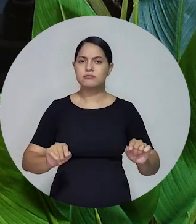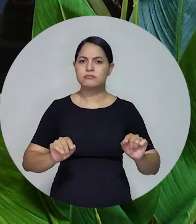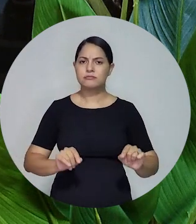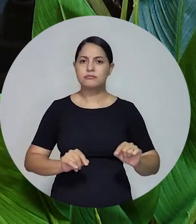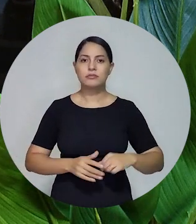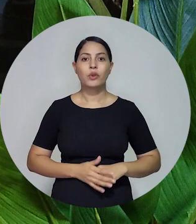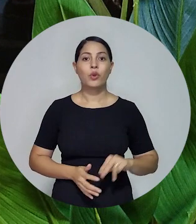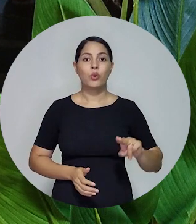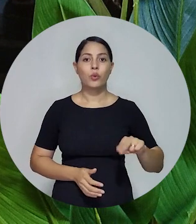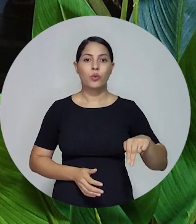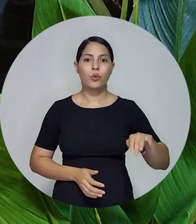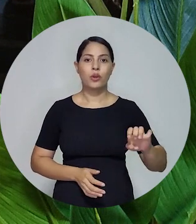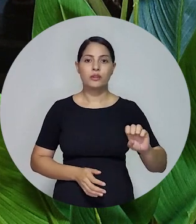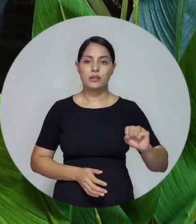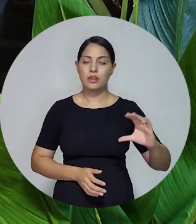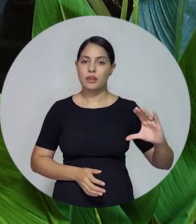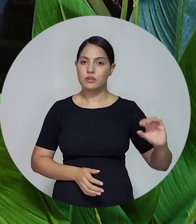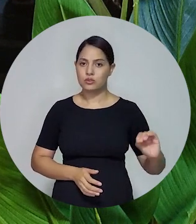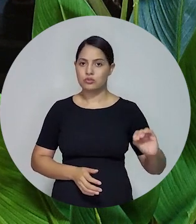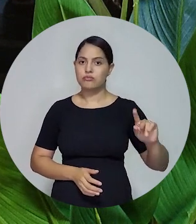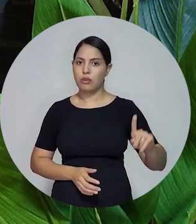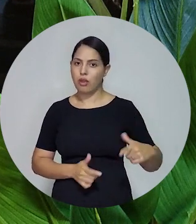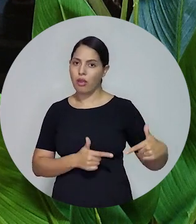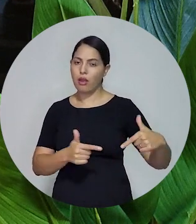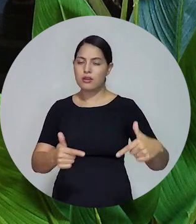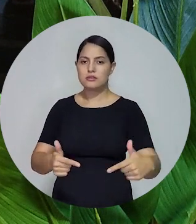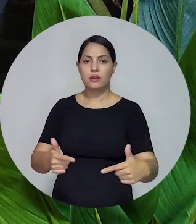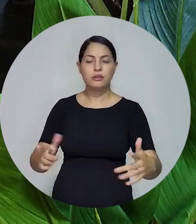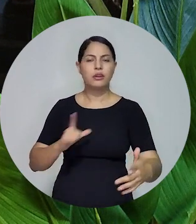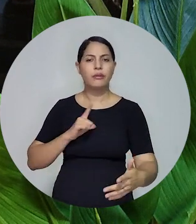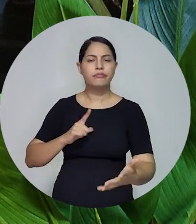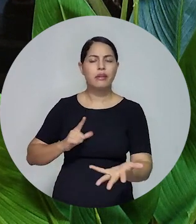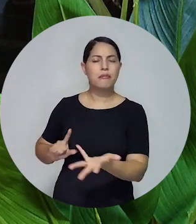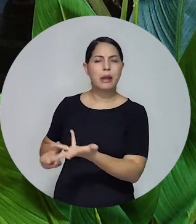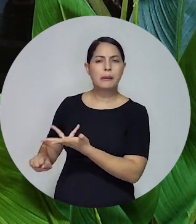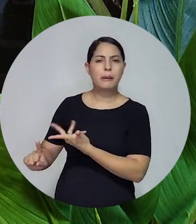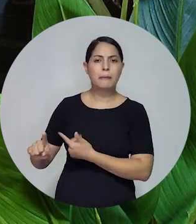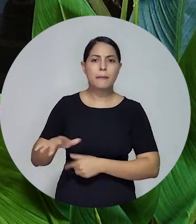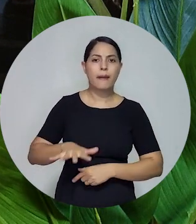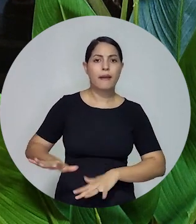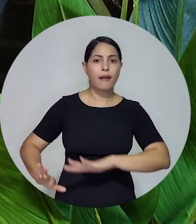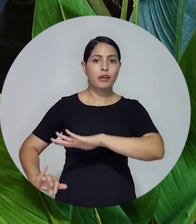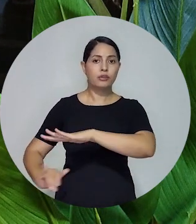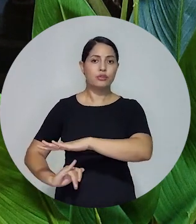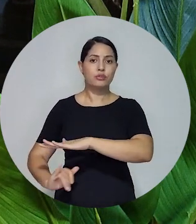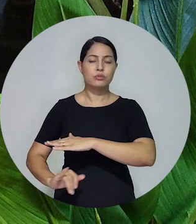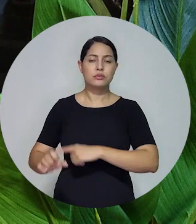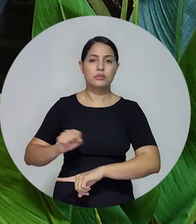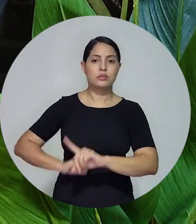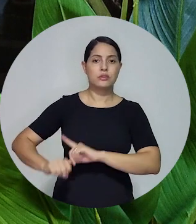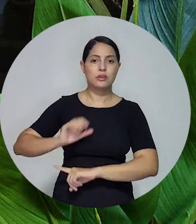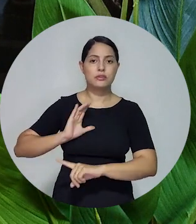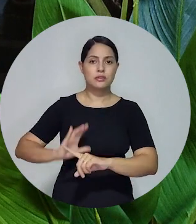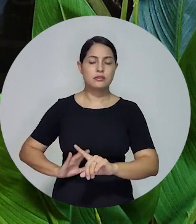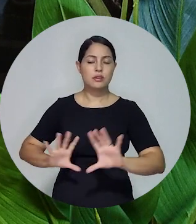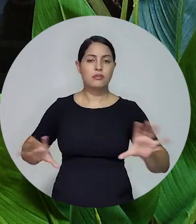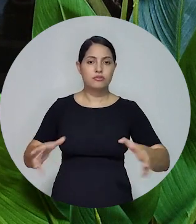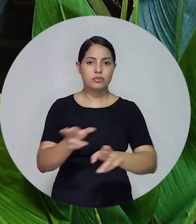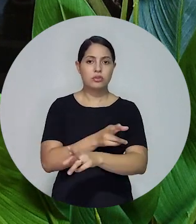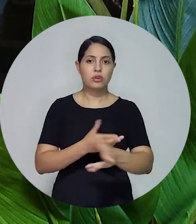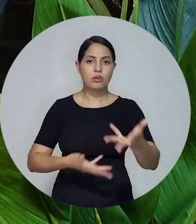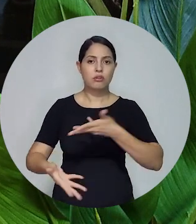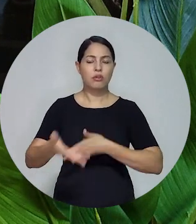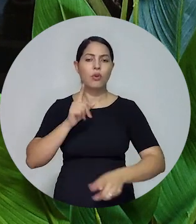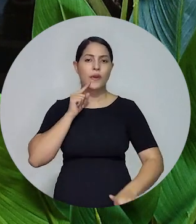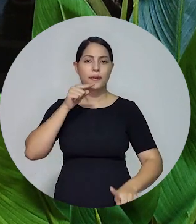de governos, órgãos regulatórios, universidades e sociedade civil se reuniram em Paris para o debate acerca